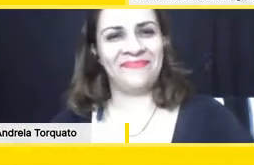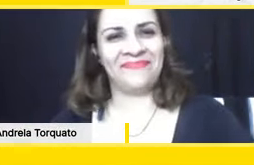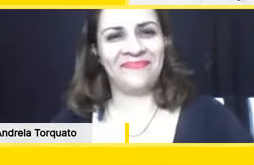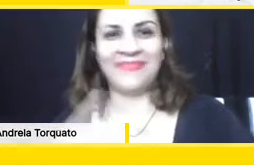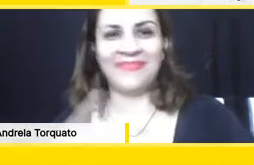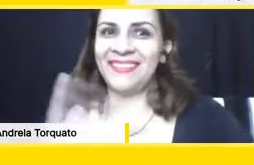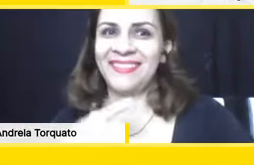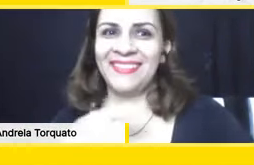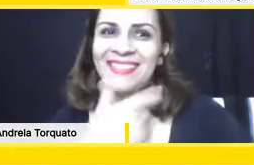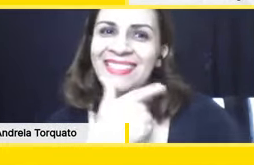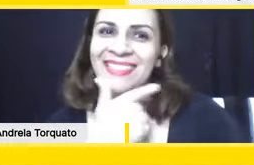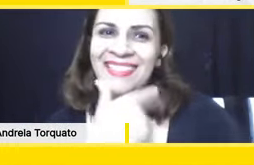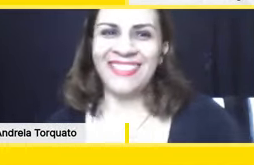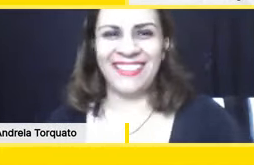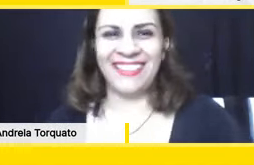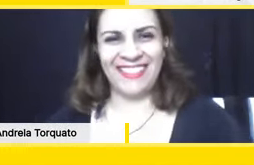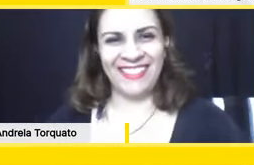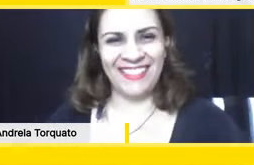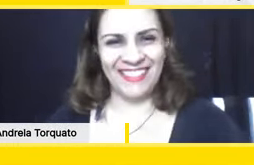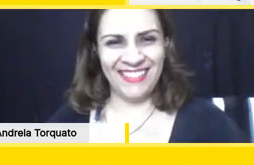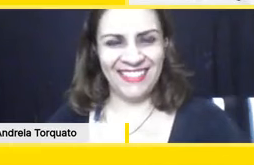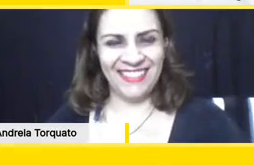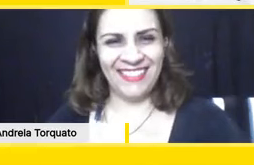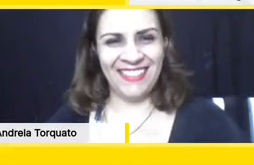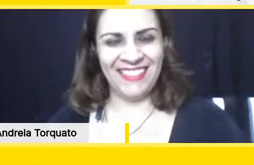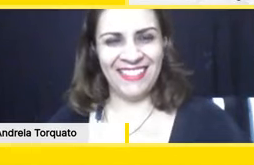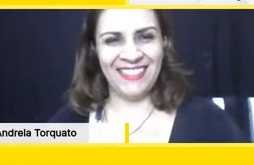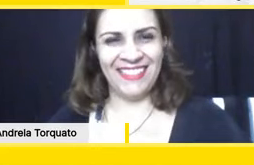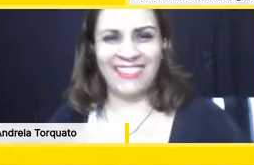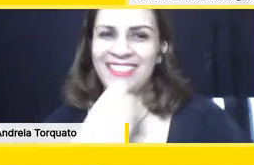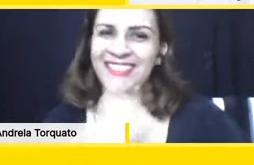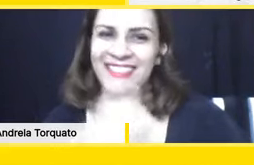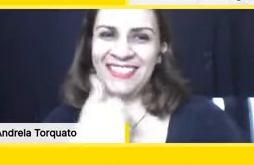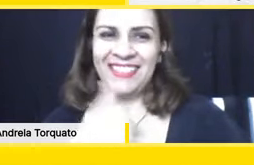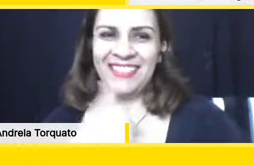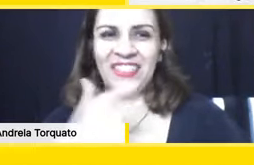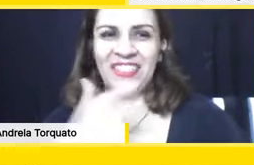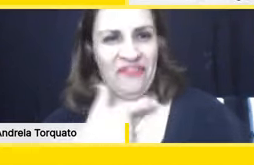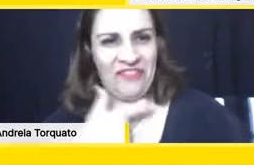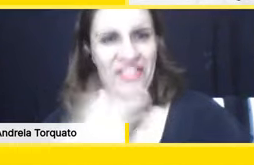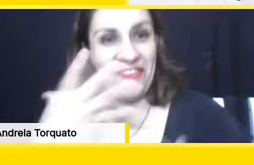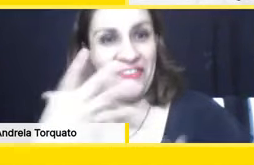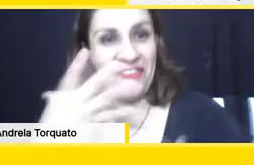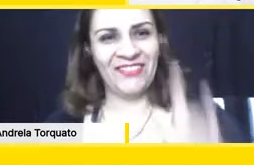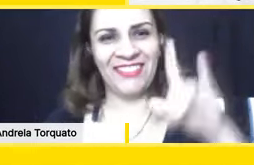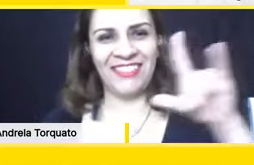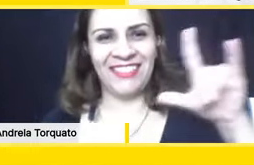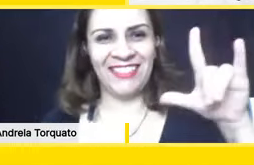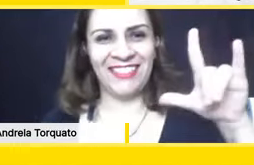mundo ficar sorrindo e para não sair uma foto feia. Então, vamos lá?